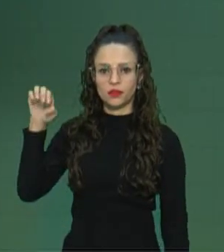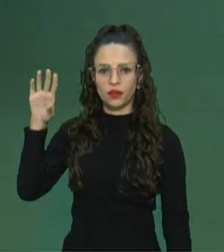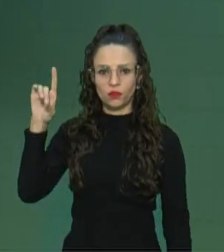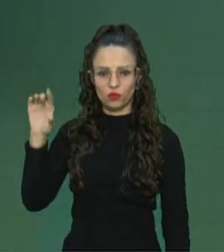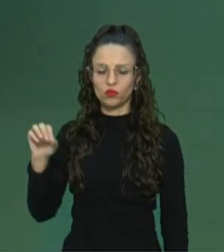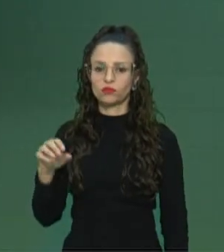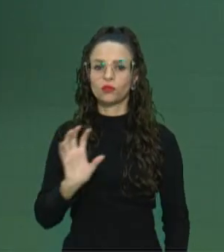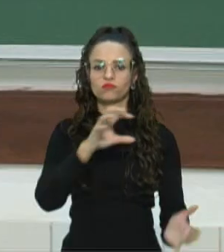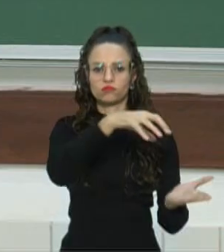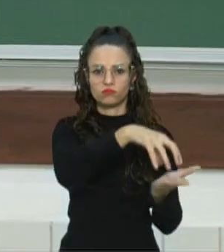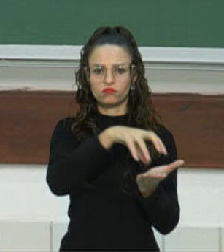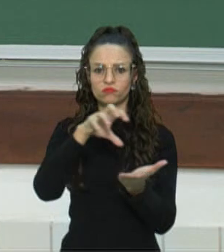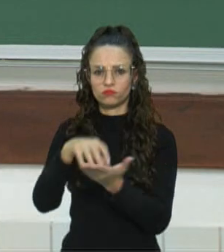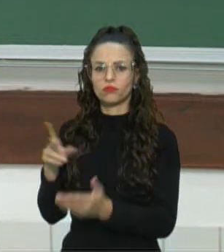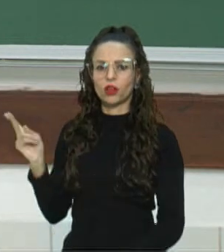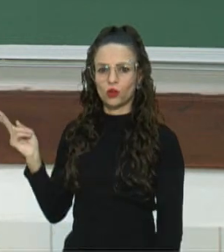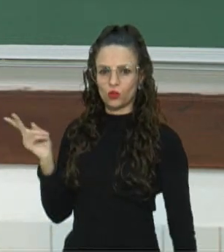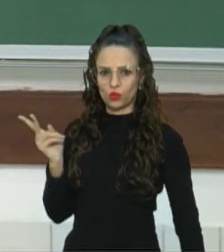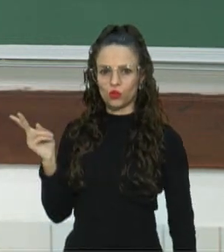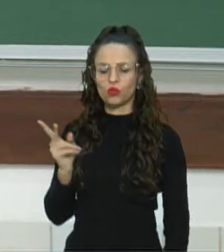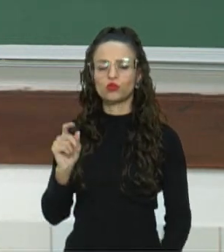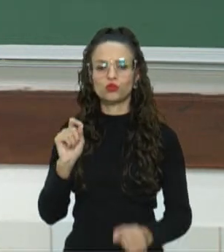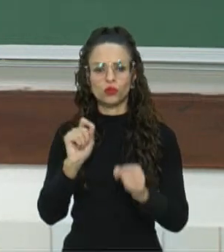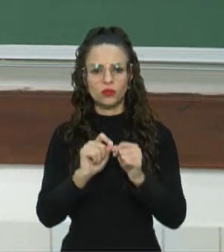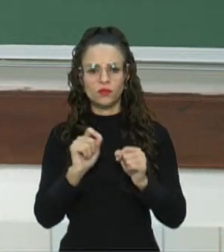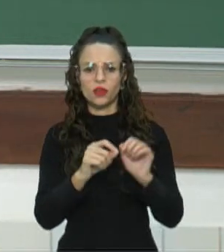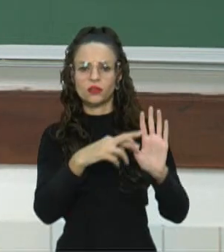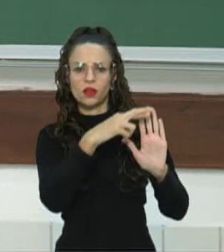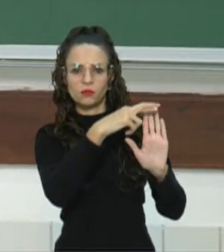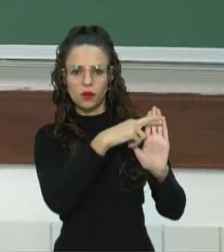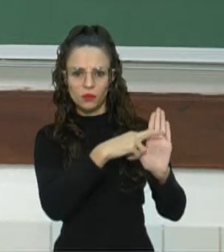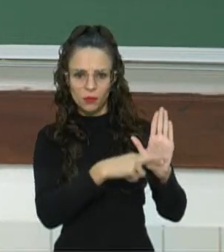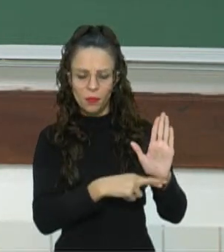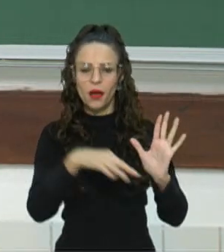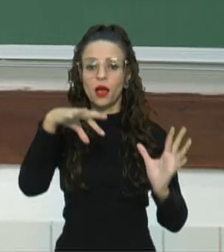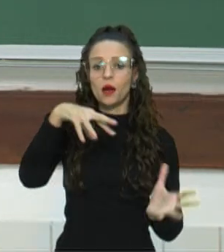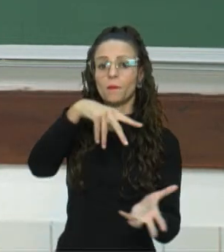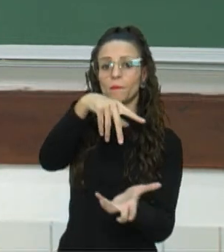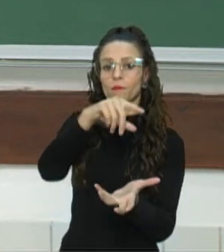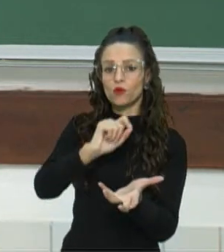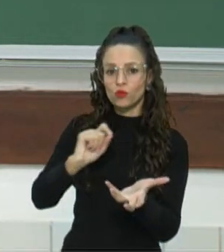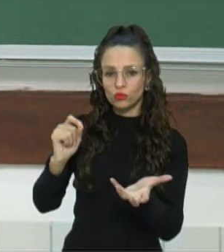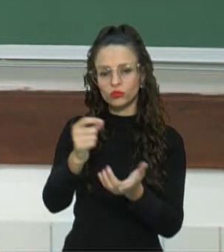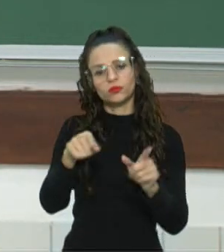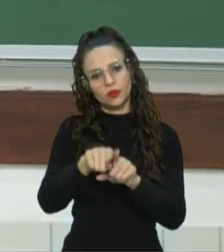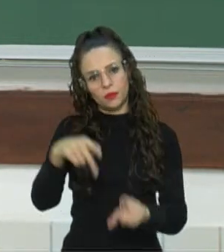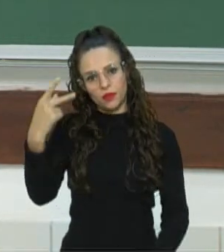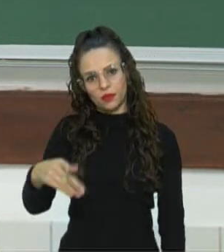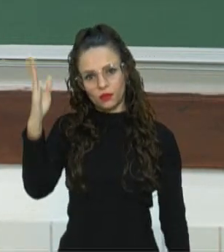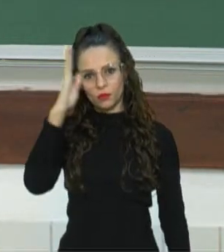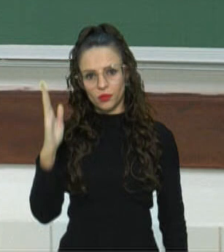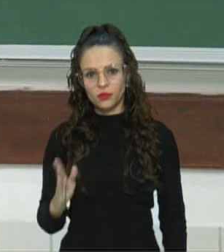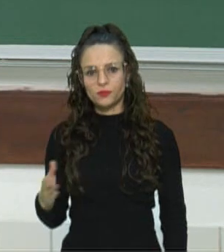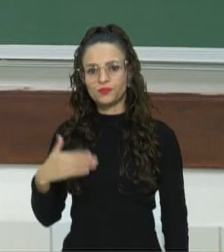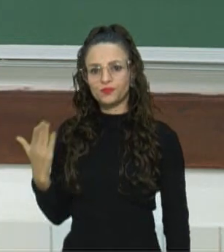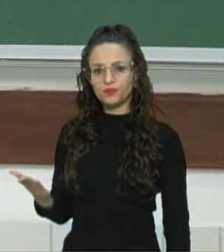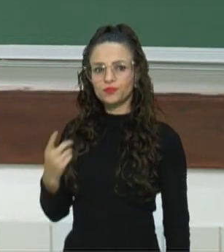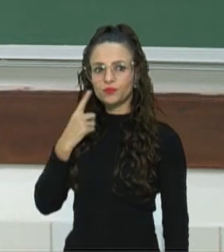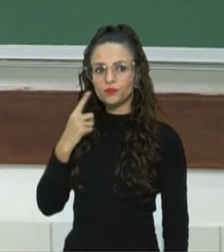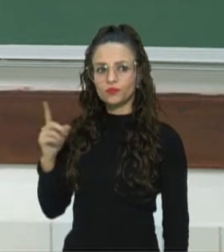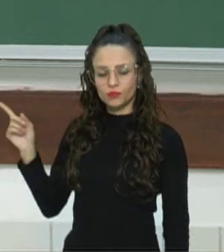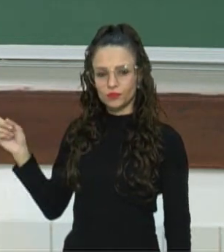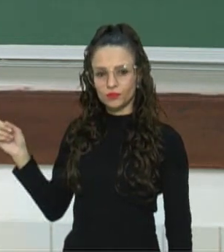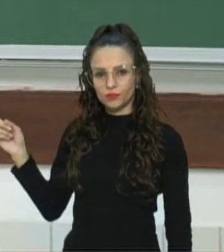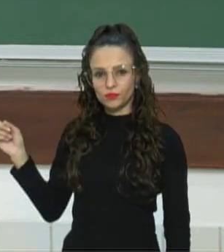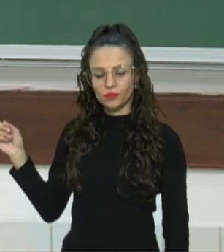entidades regulamentam, fazem toda a regulamentação da modalidade, tanto a nível mundial quanto a nível nacional, né? Então a